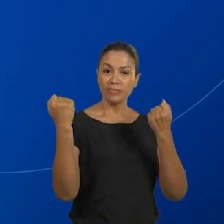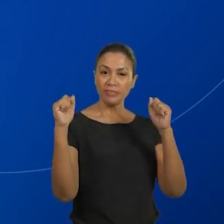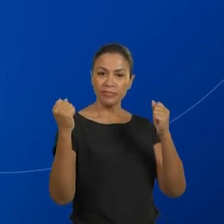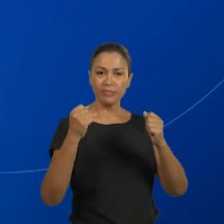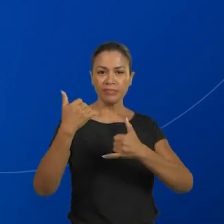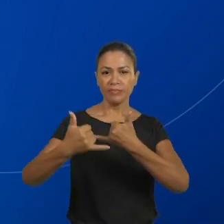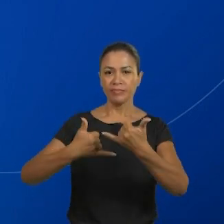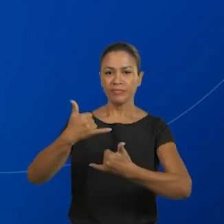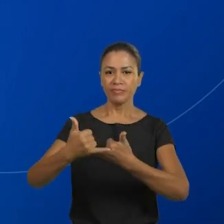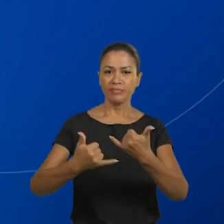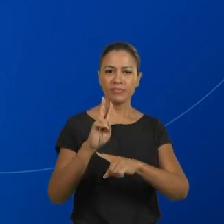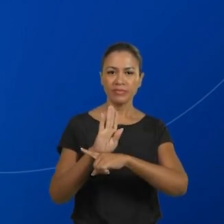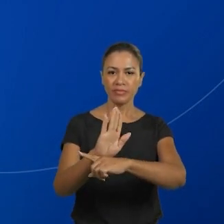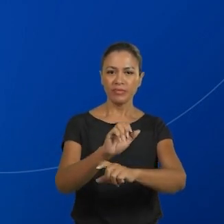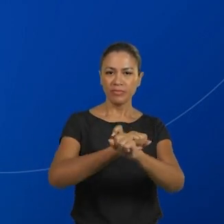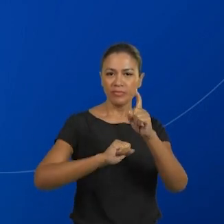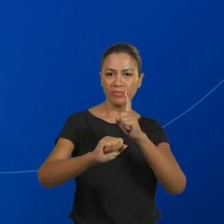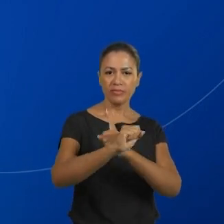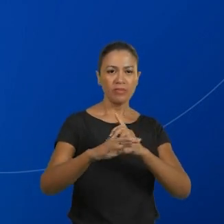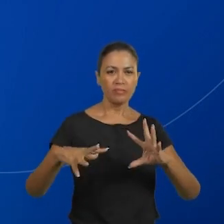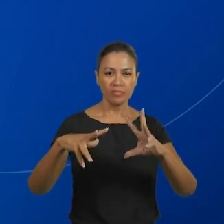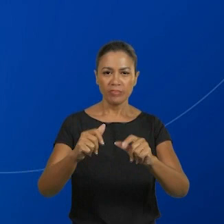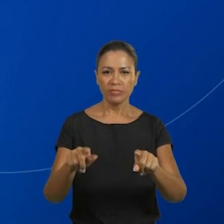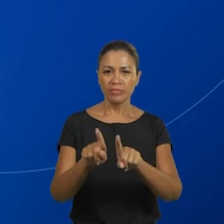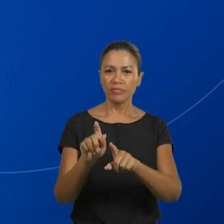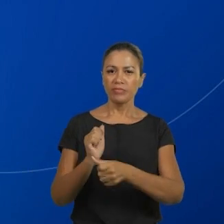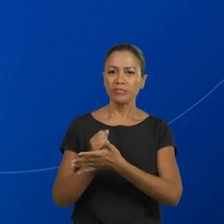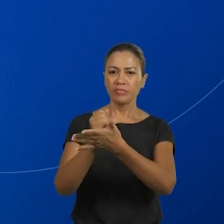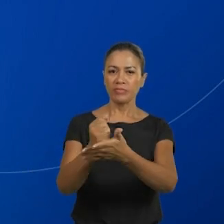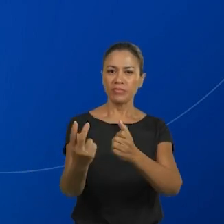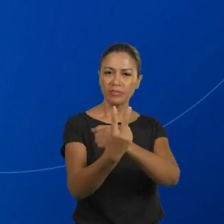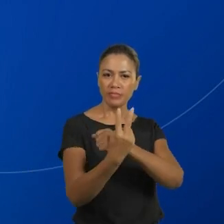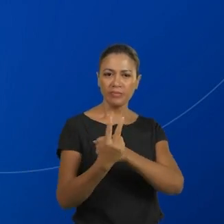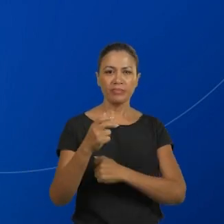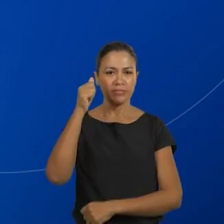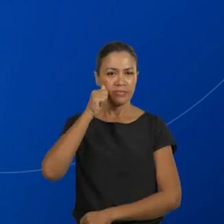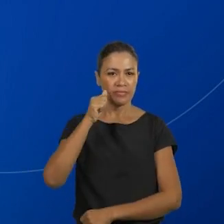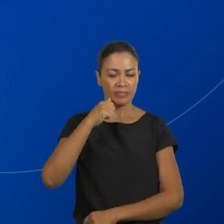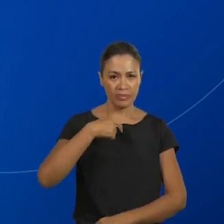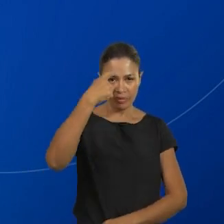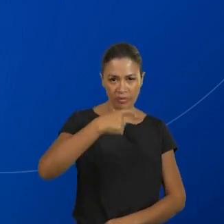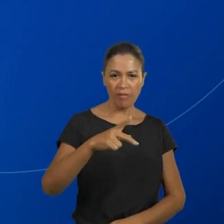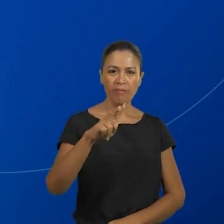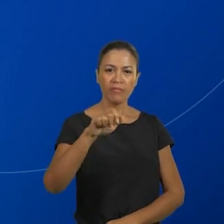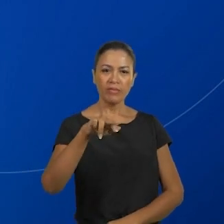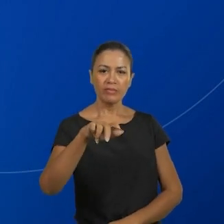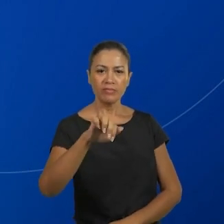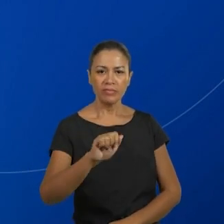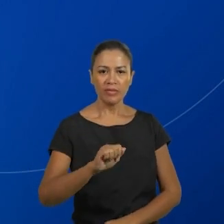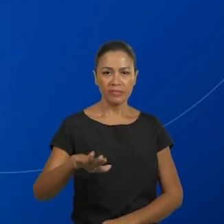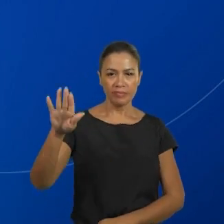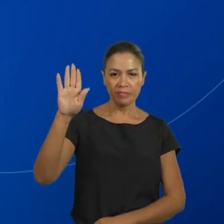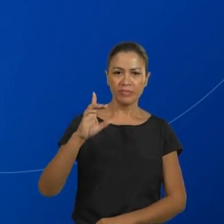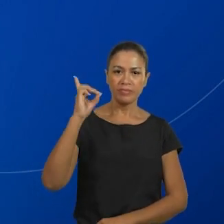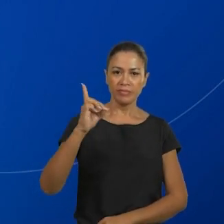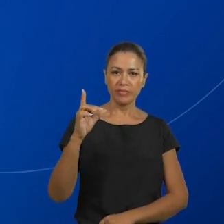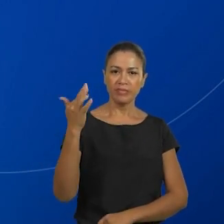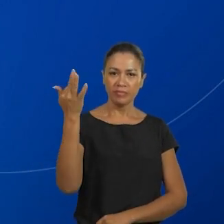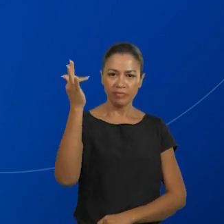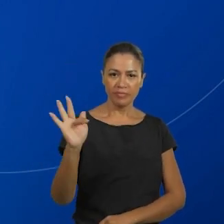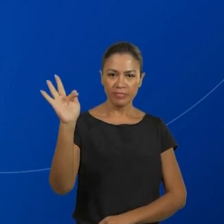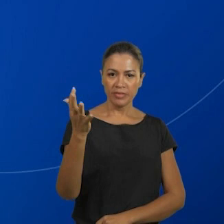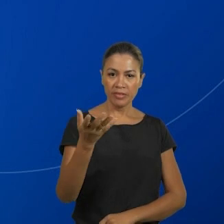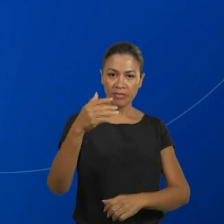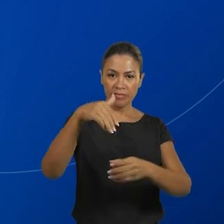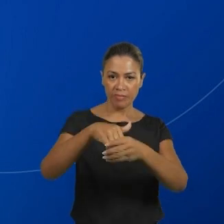saúde, o esporte e lazer, a assistência social para todos e o auxílio e proteção às mulheres. Sou Vanessa Murá, candidata a deputada